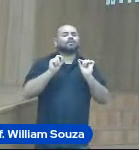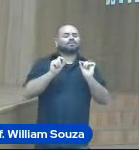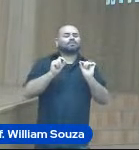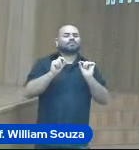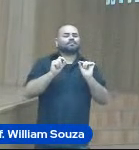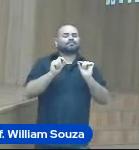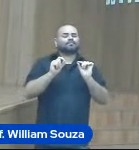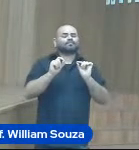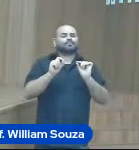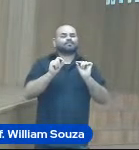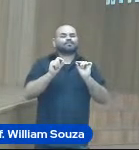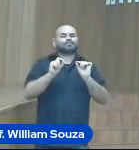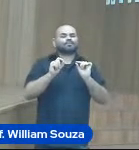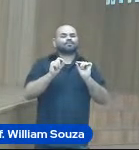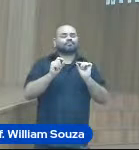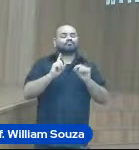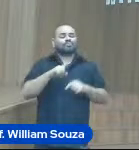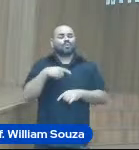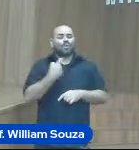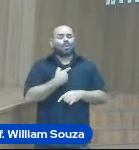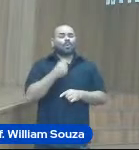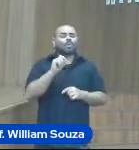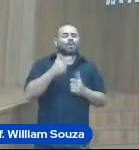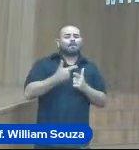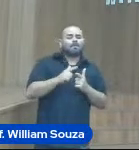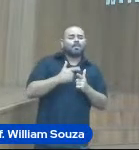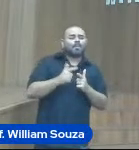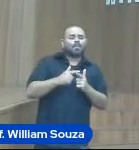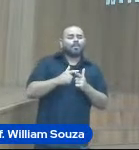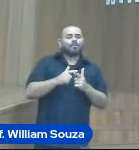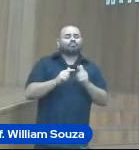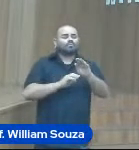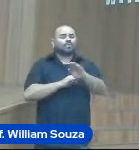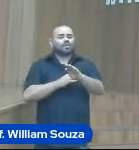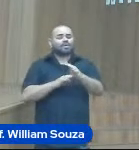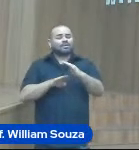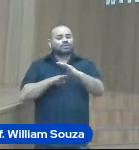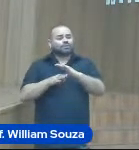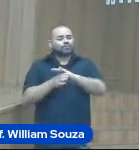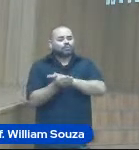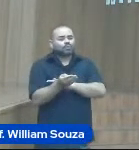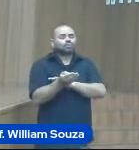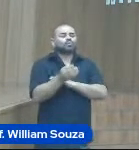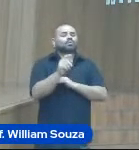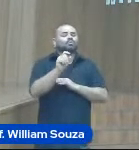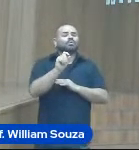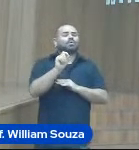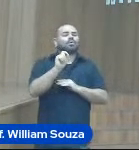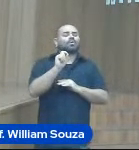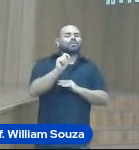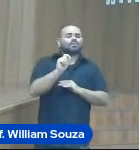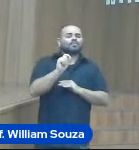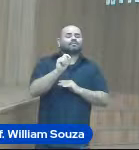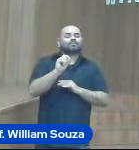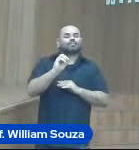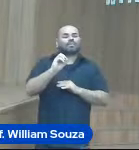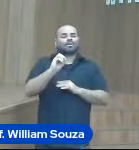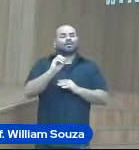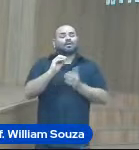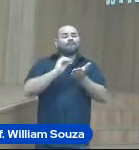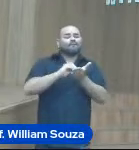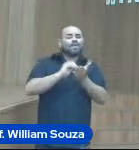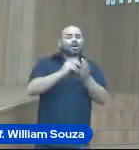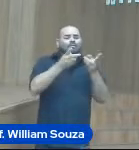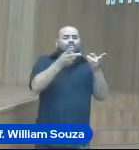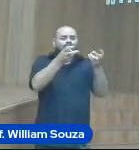nosso péssimo hábito de talvez nos acostumarmos ou deixarmos de perceber